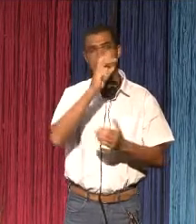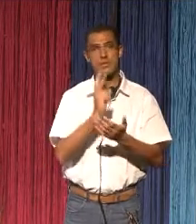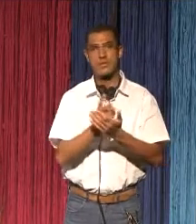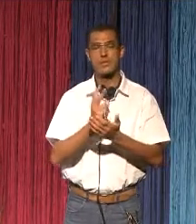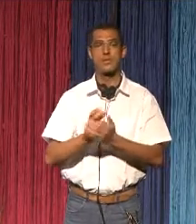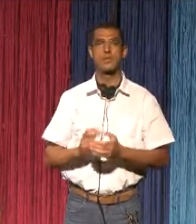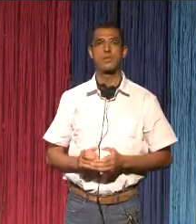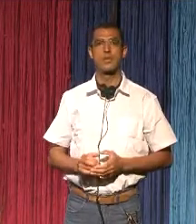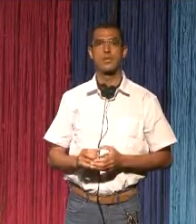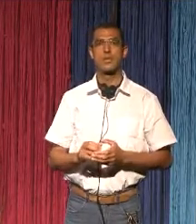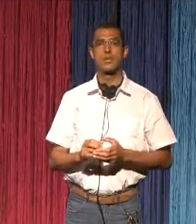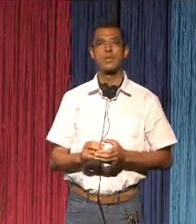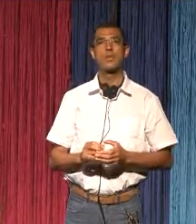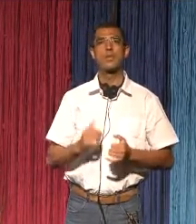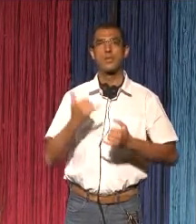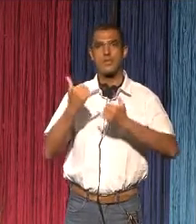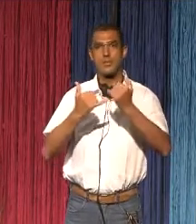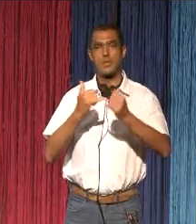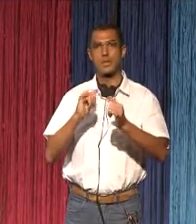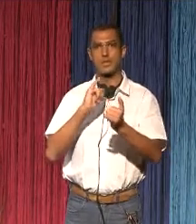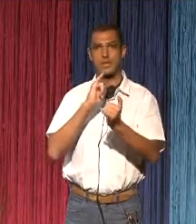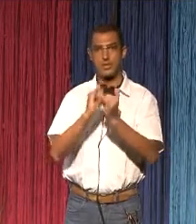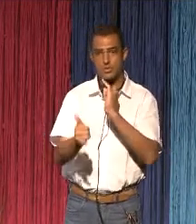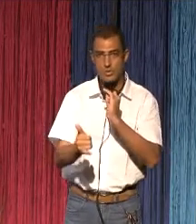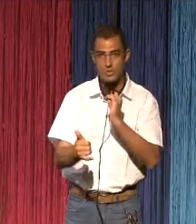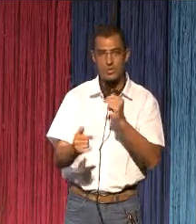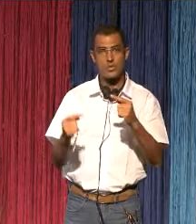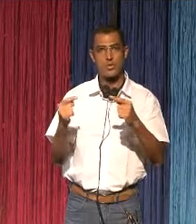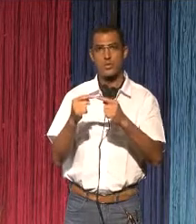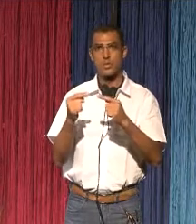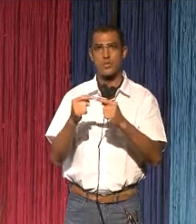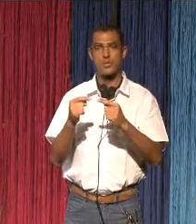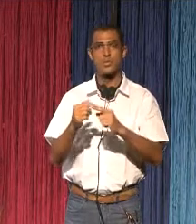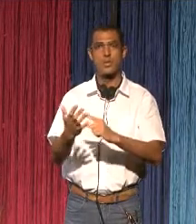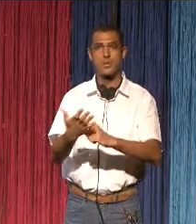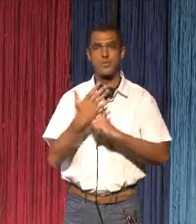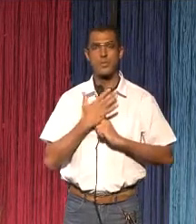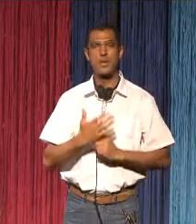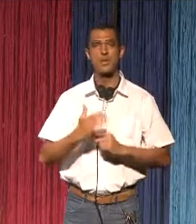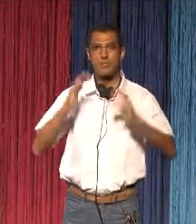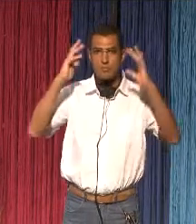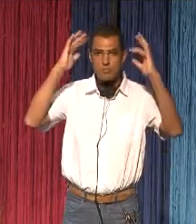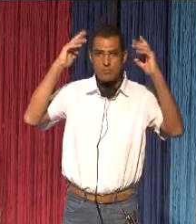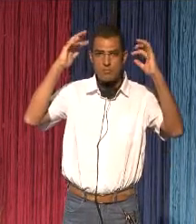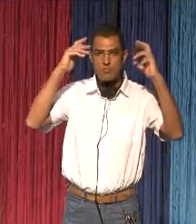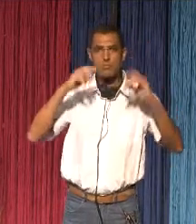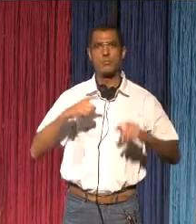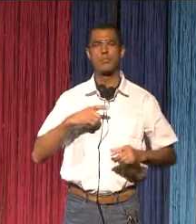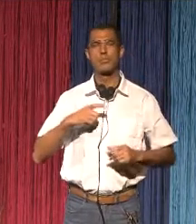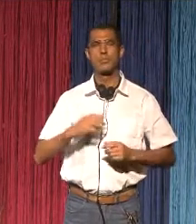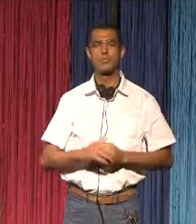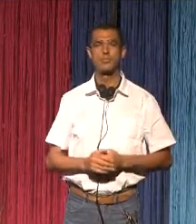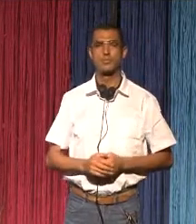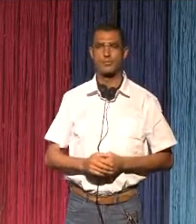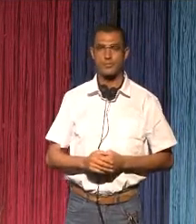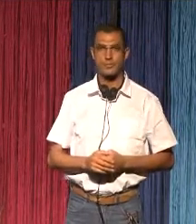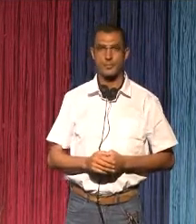jogos promovem o desenvolvimento do raciocínio, porque a ação lúdica é uma escolha.